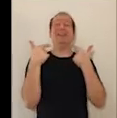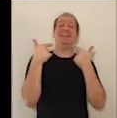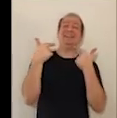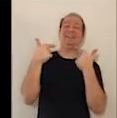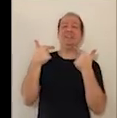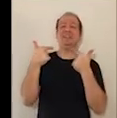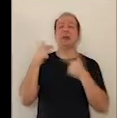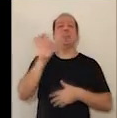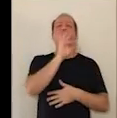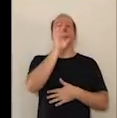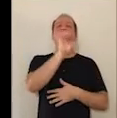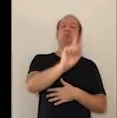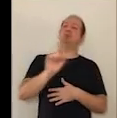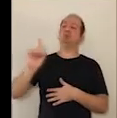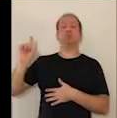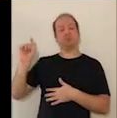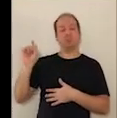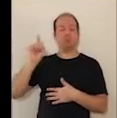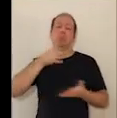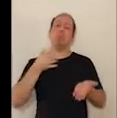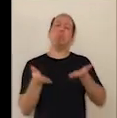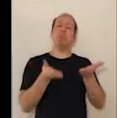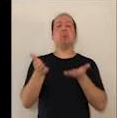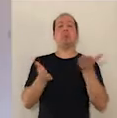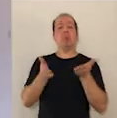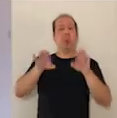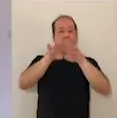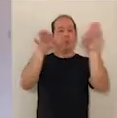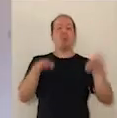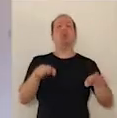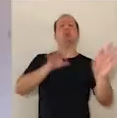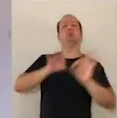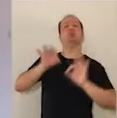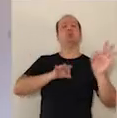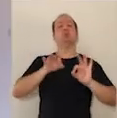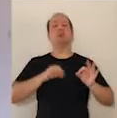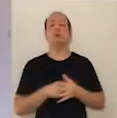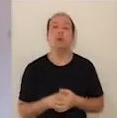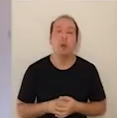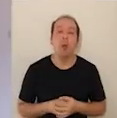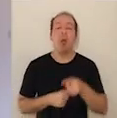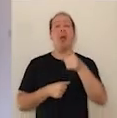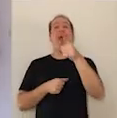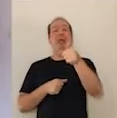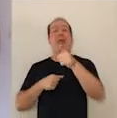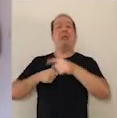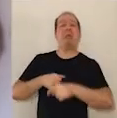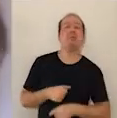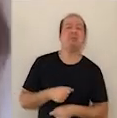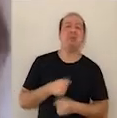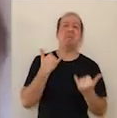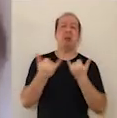sorria. Mosca sai. Nano, enquanto arruma a mesa, resmunga. Esse aí é